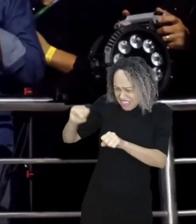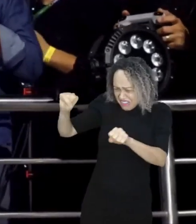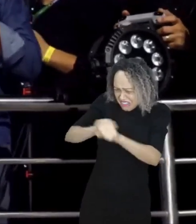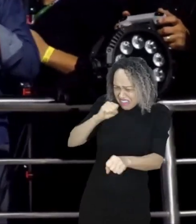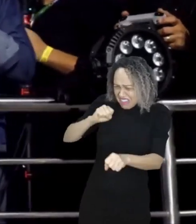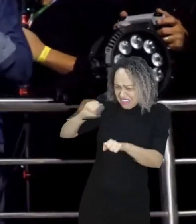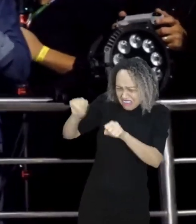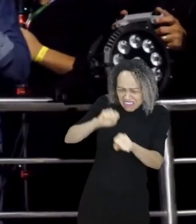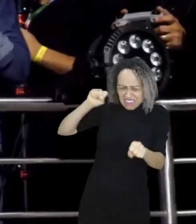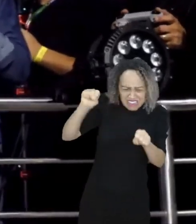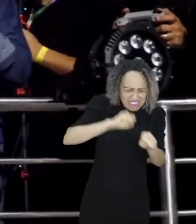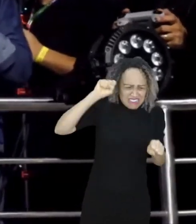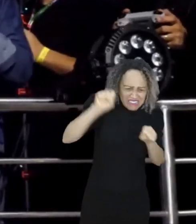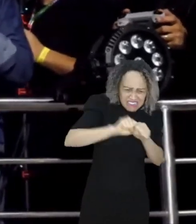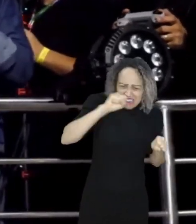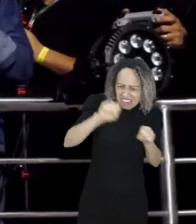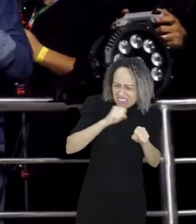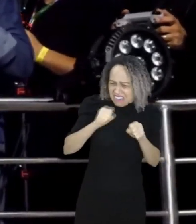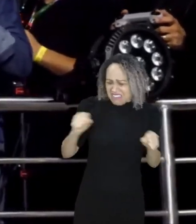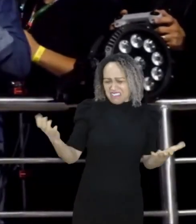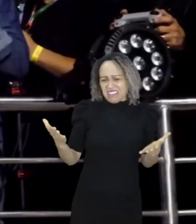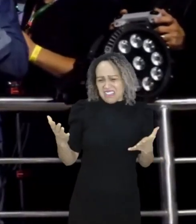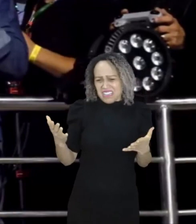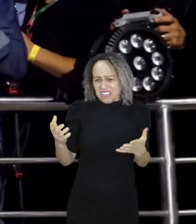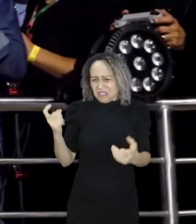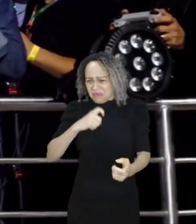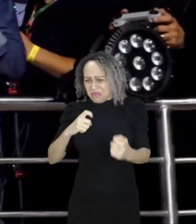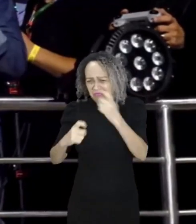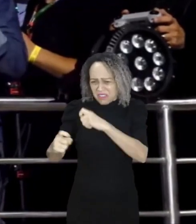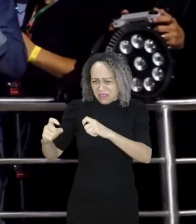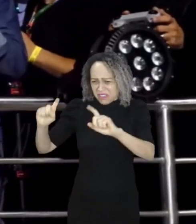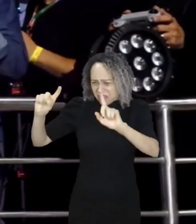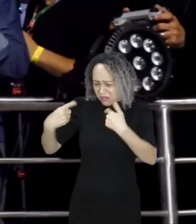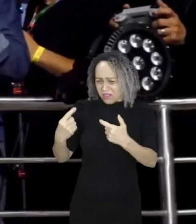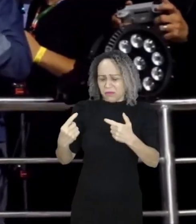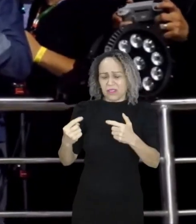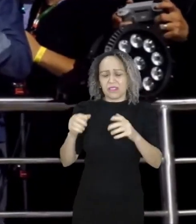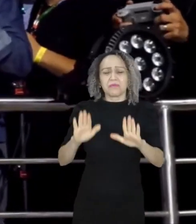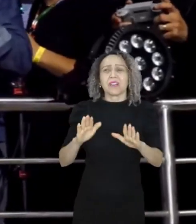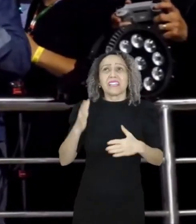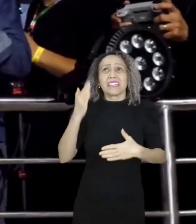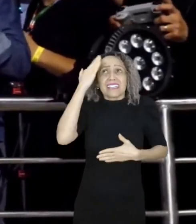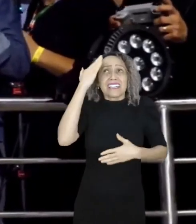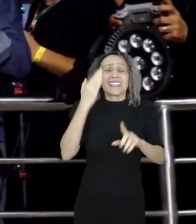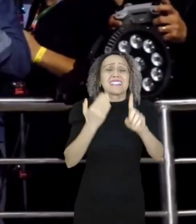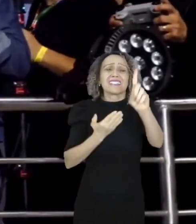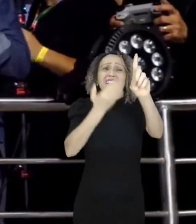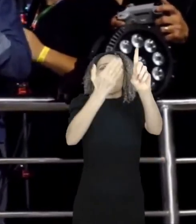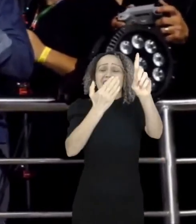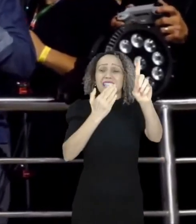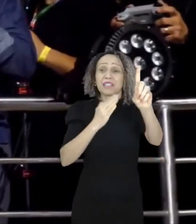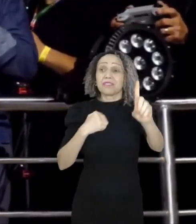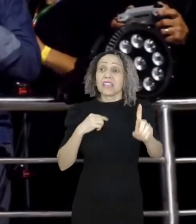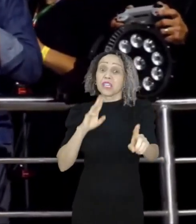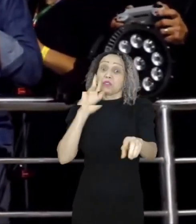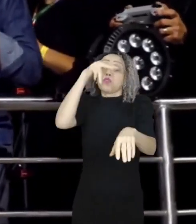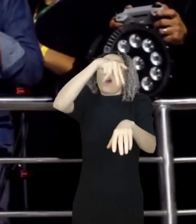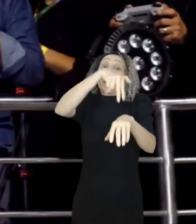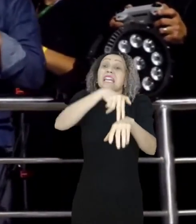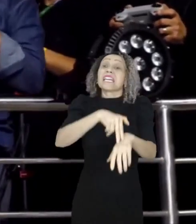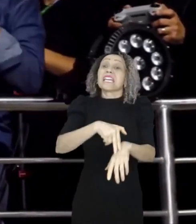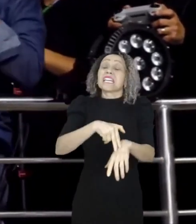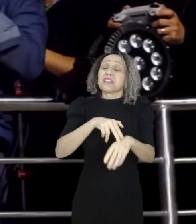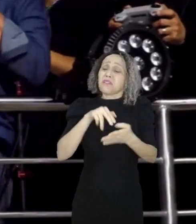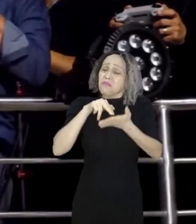destruíram contando mentira a meu respeito. E graças a Deus, eu estou aqui, firme, forte e